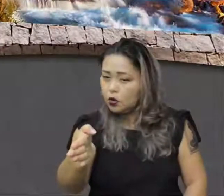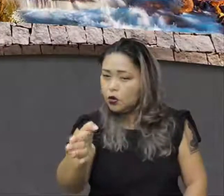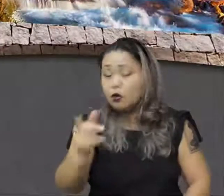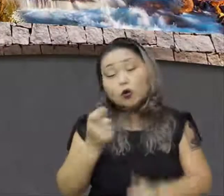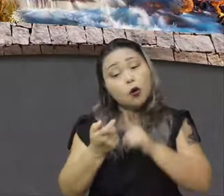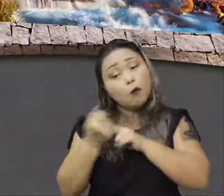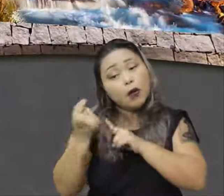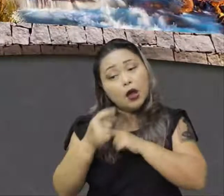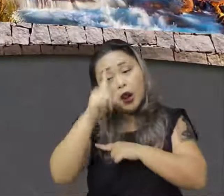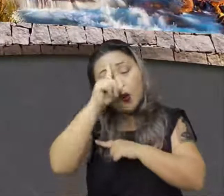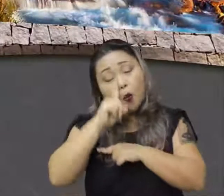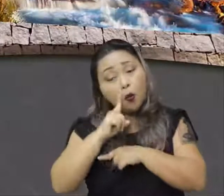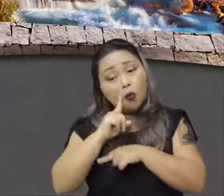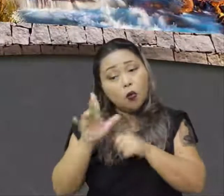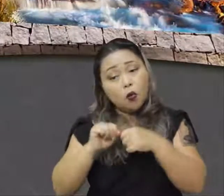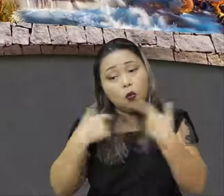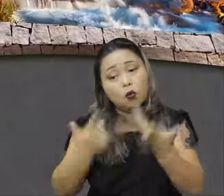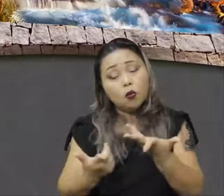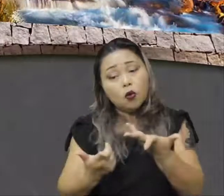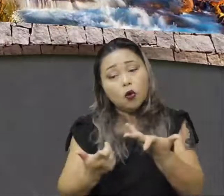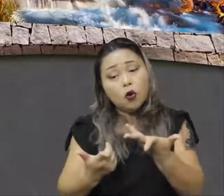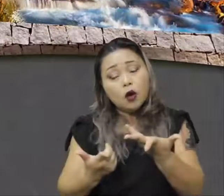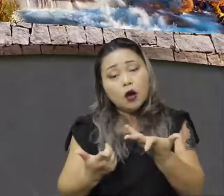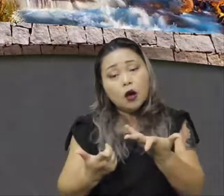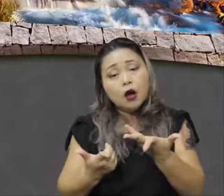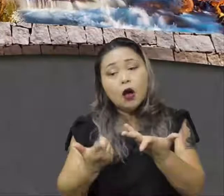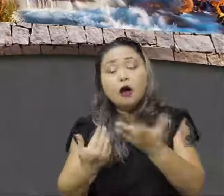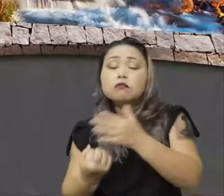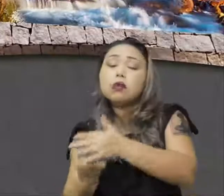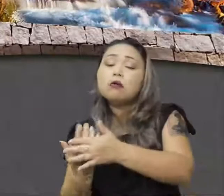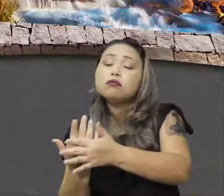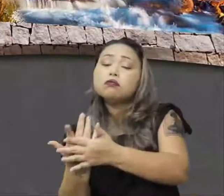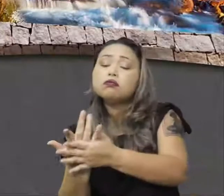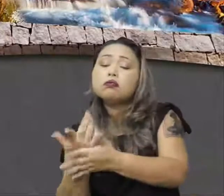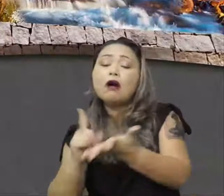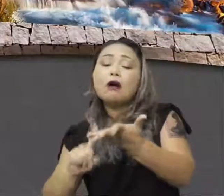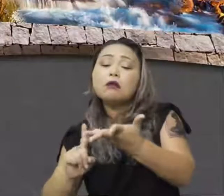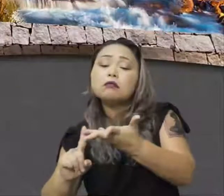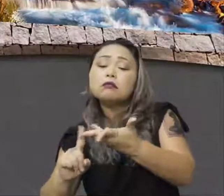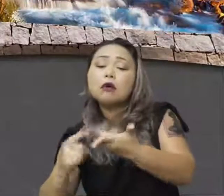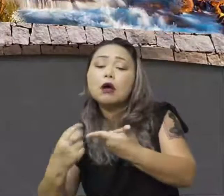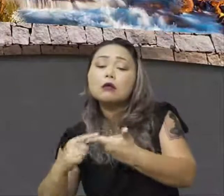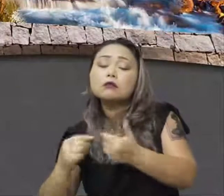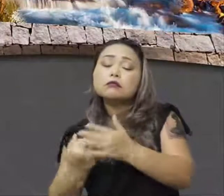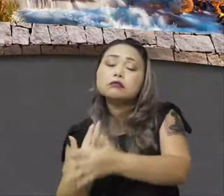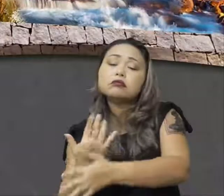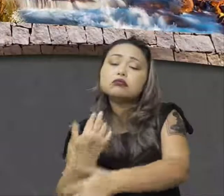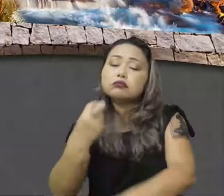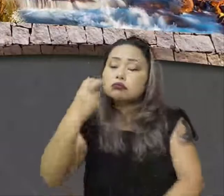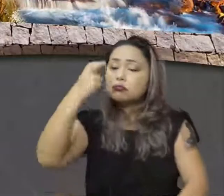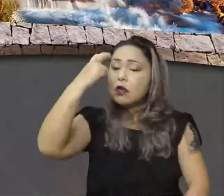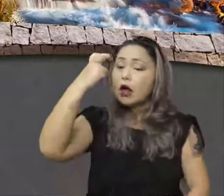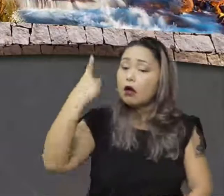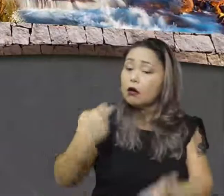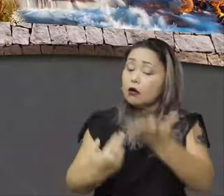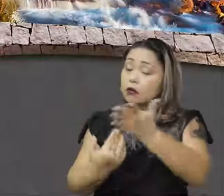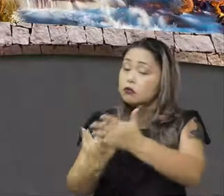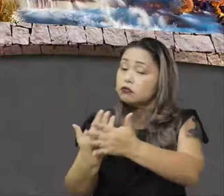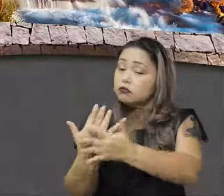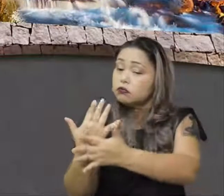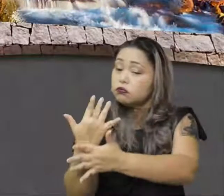milho, aí é monocultura. Ou você planta vários tipos de cultura. Aí é